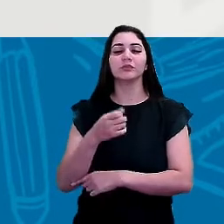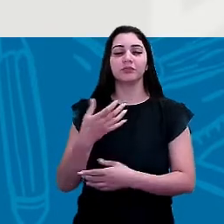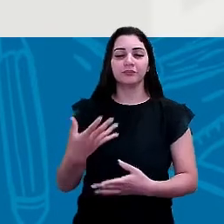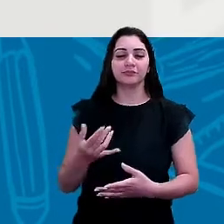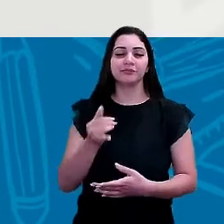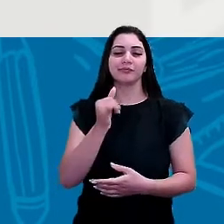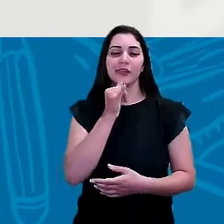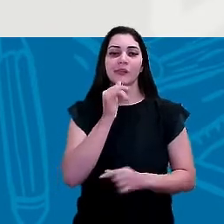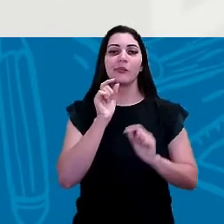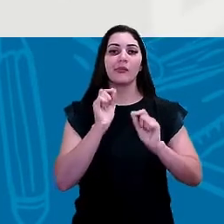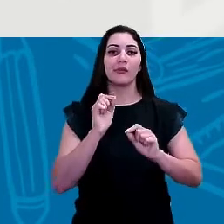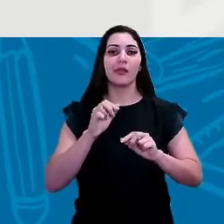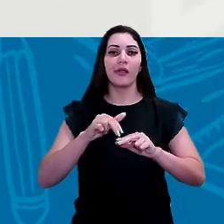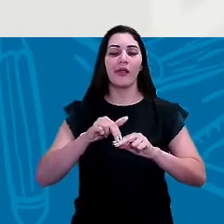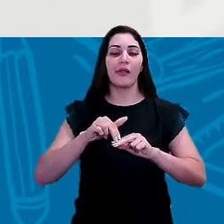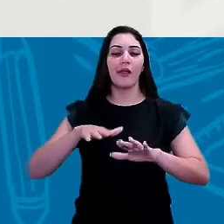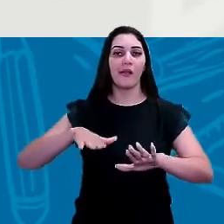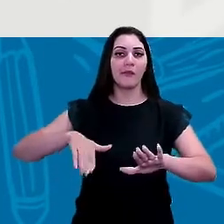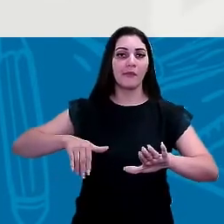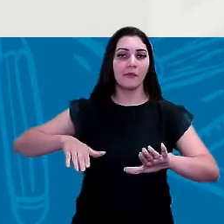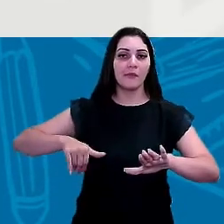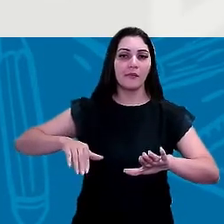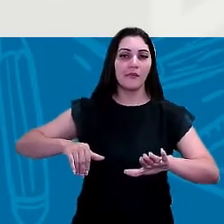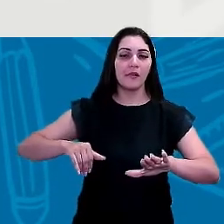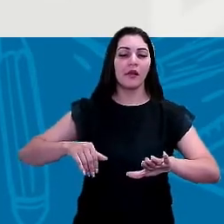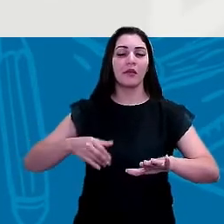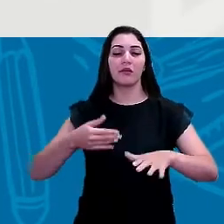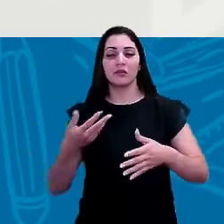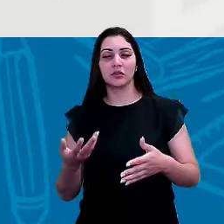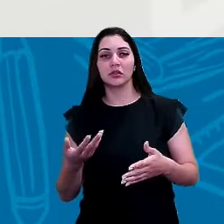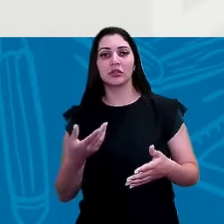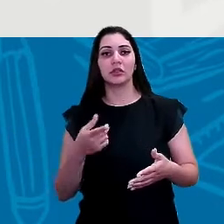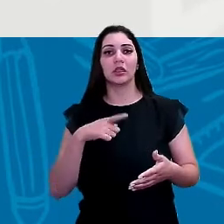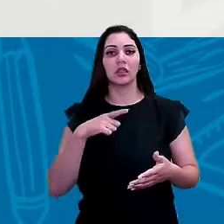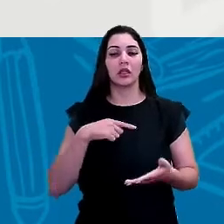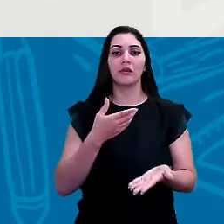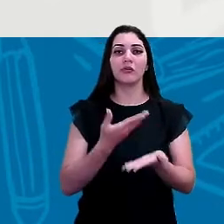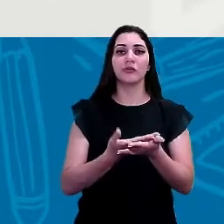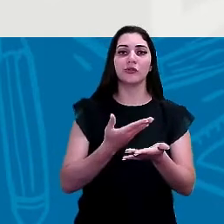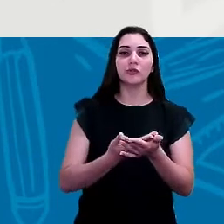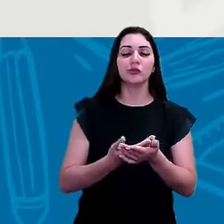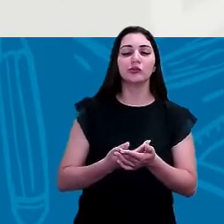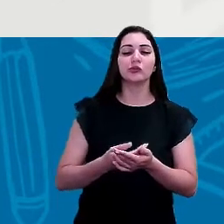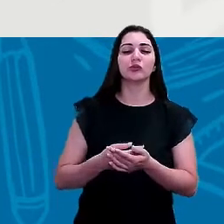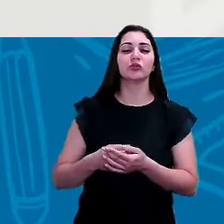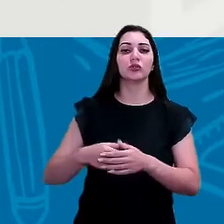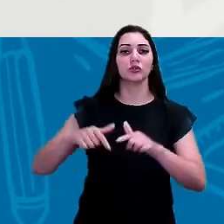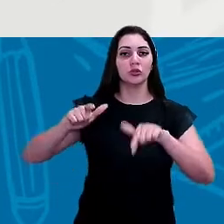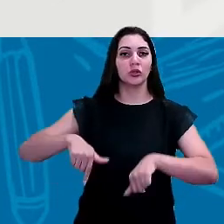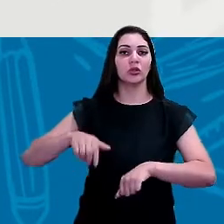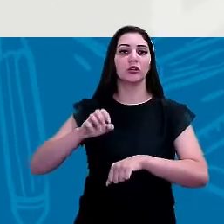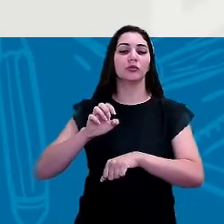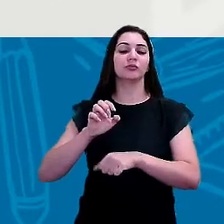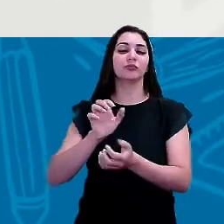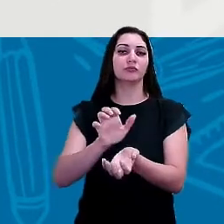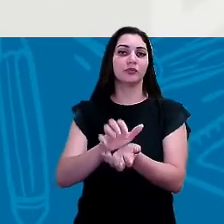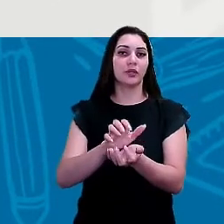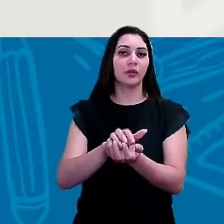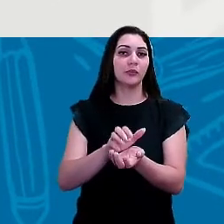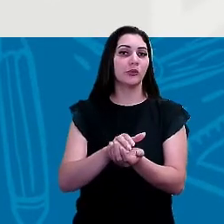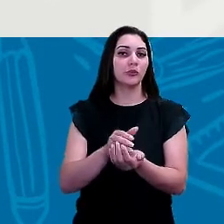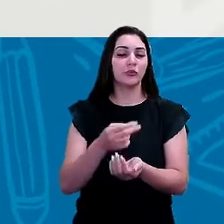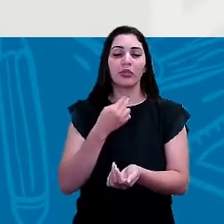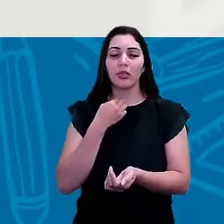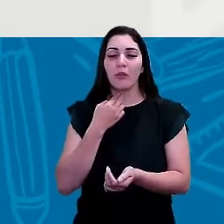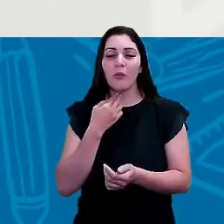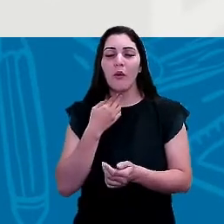mexe, acontece de sair um estudo e mostra que as praias, né, do litoral pernambucano, várias delas impróprias para banho, por conta